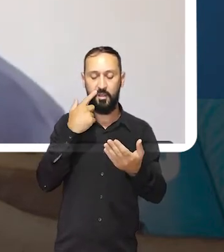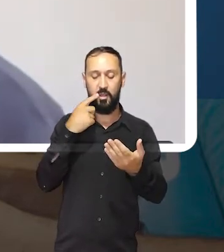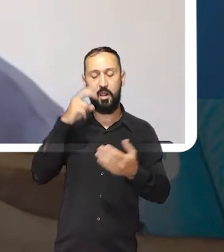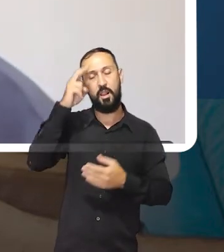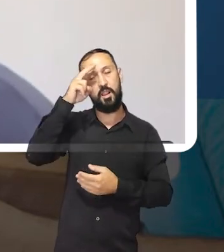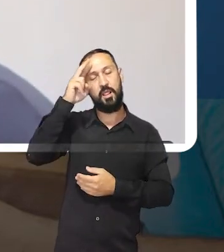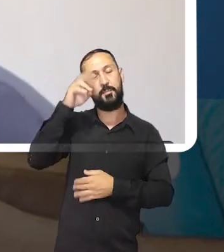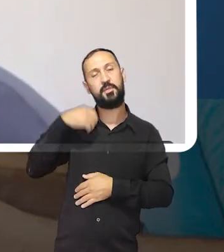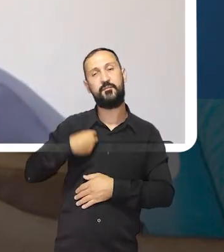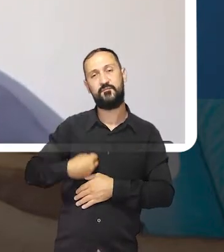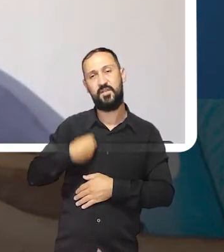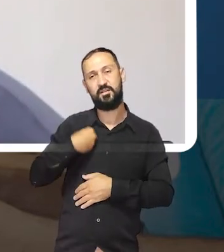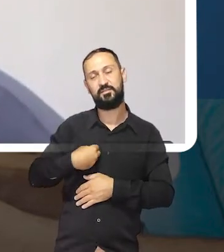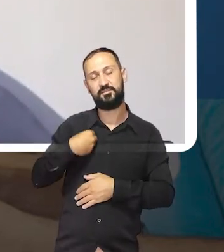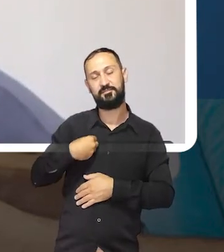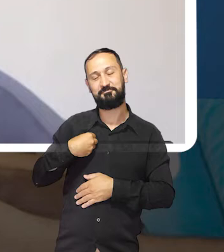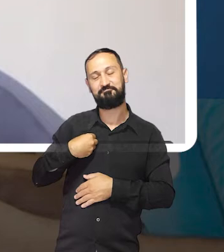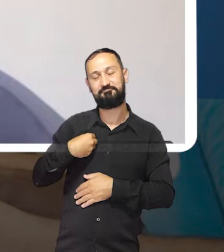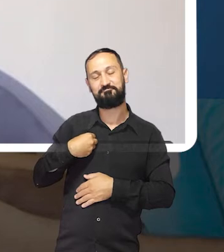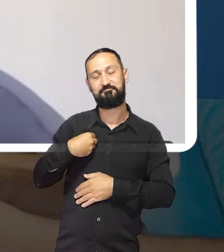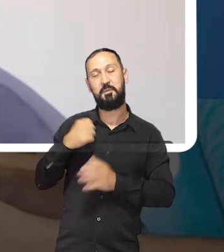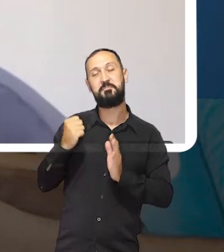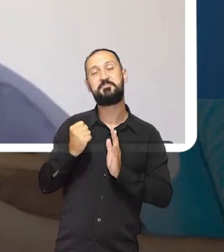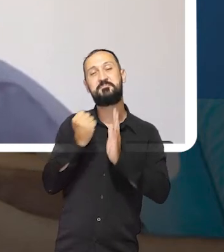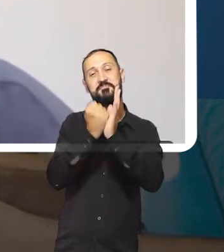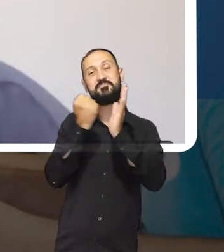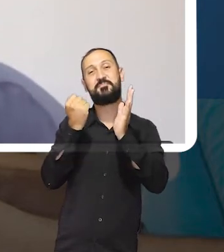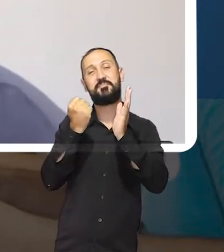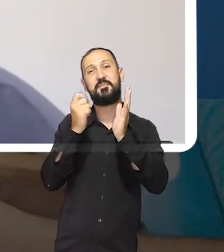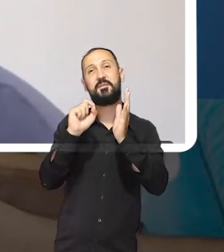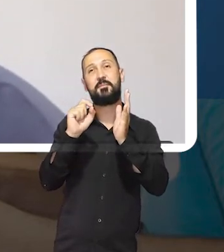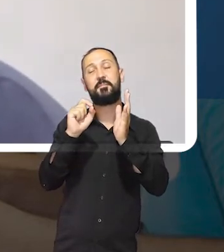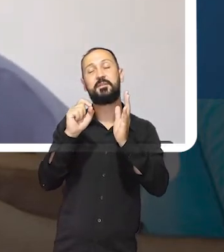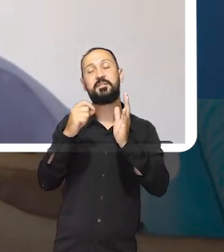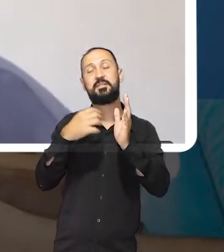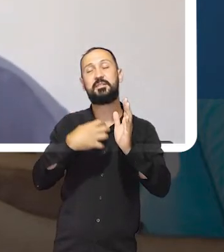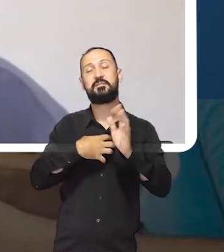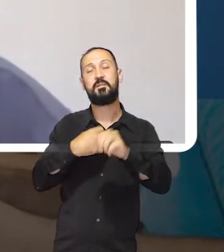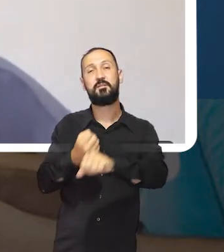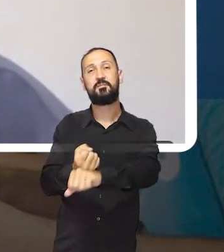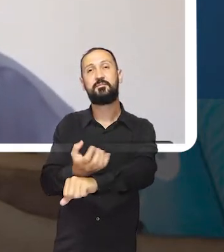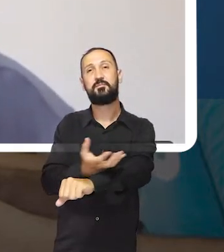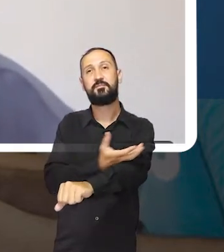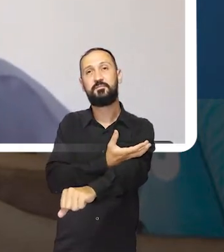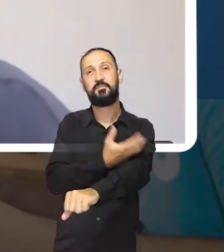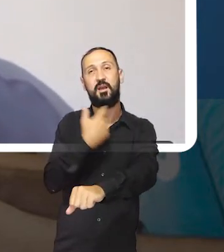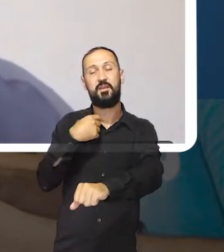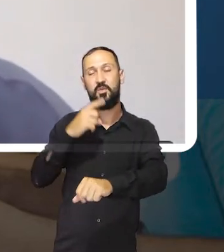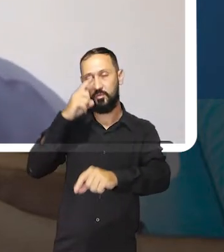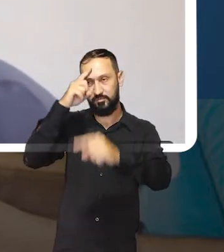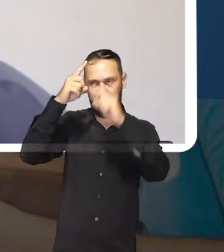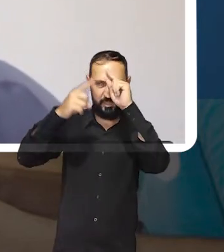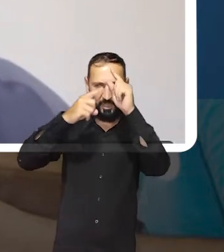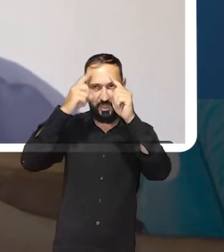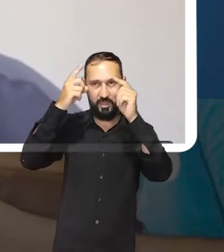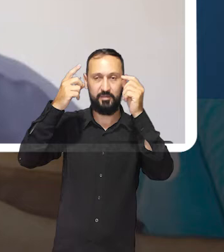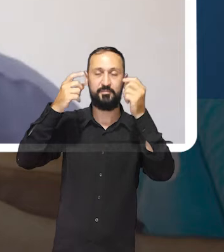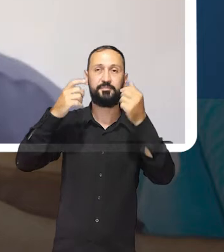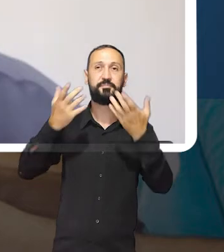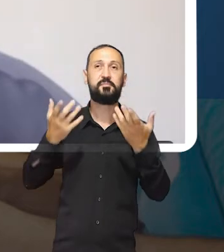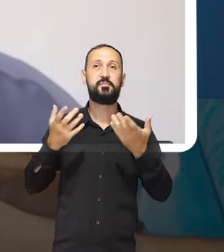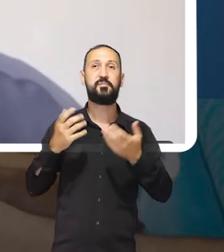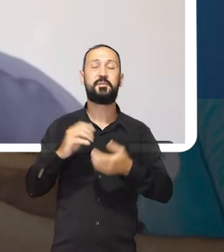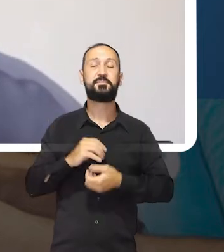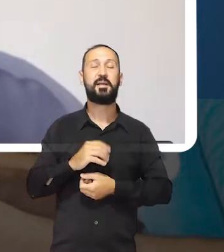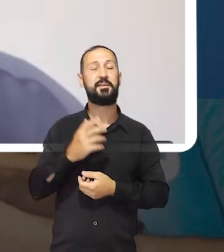disse, são esse documento dessa história de vida, né? E para dar mais sensibilidade, eu recorri à ficção